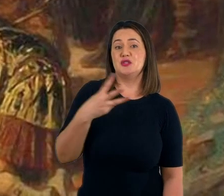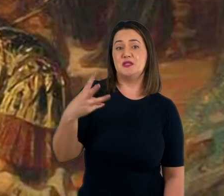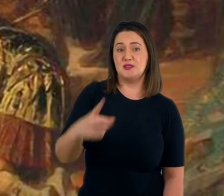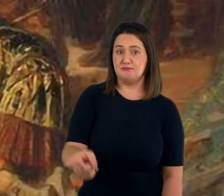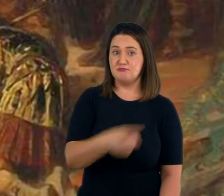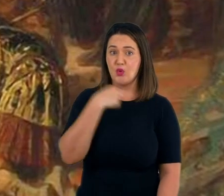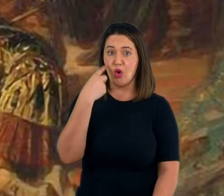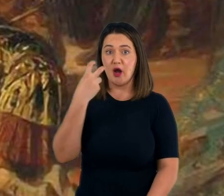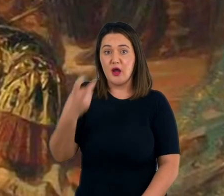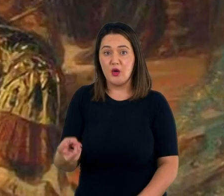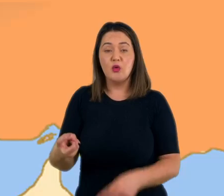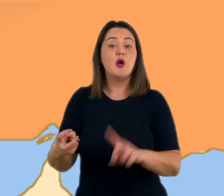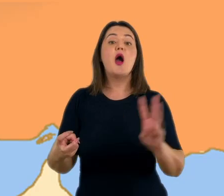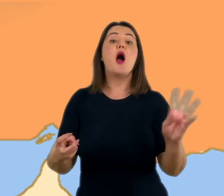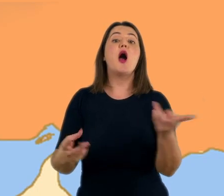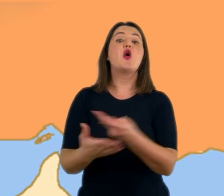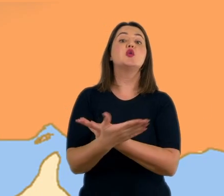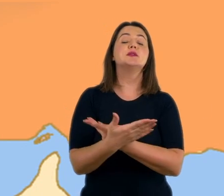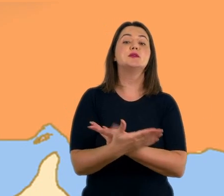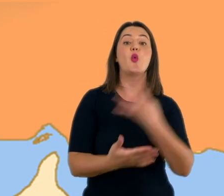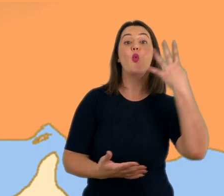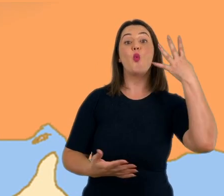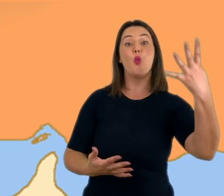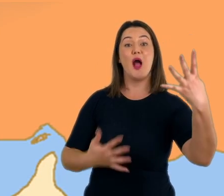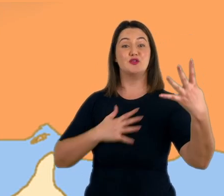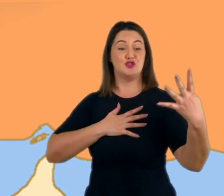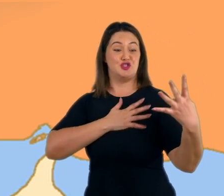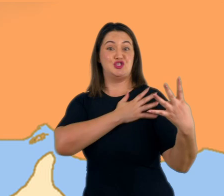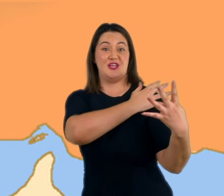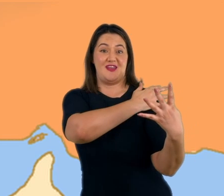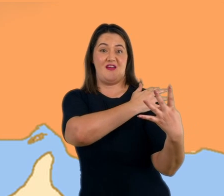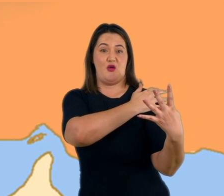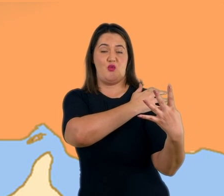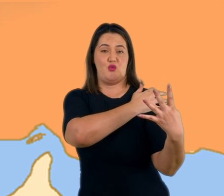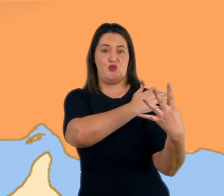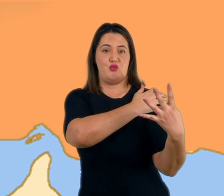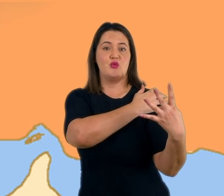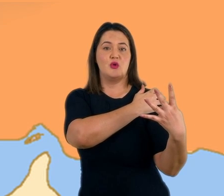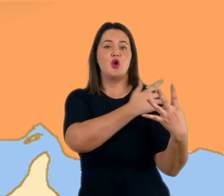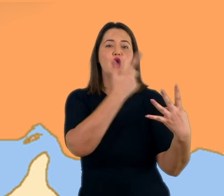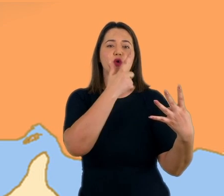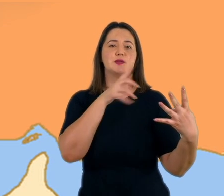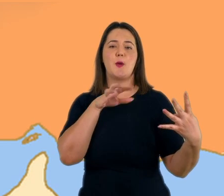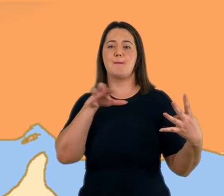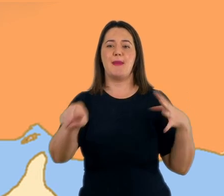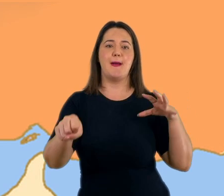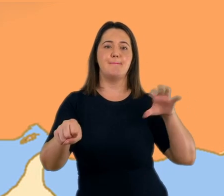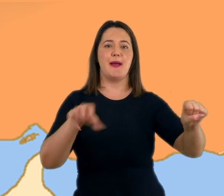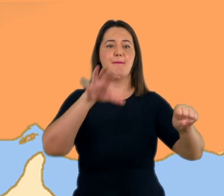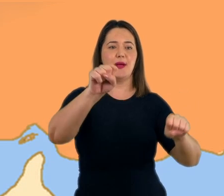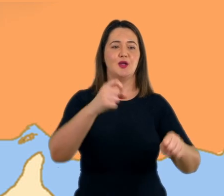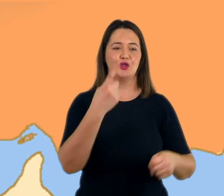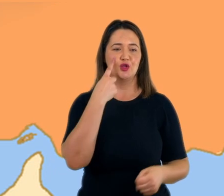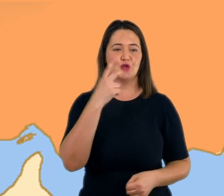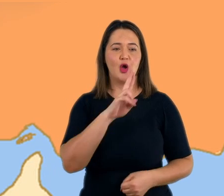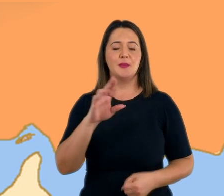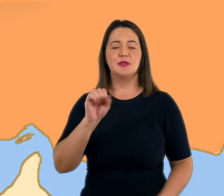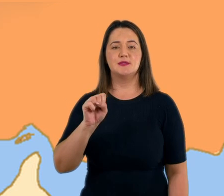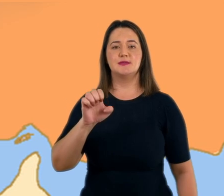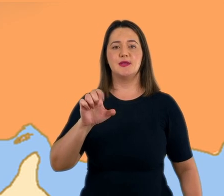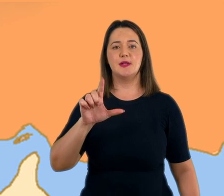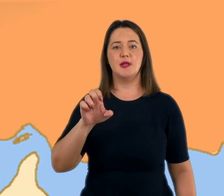apenas 33 anos. Assim, o reino de Alexandre foi dividido entre os seus 4 generais,